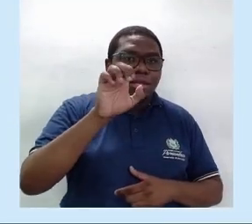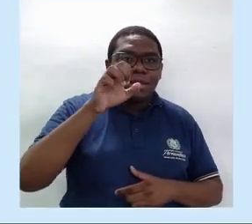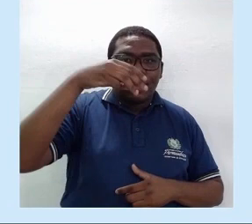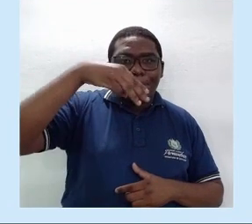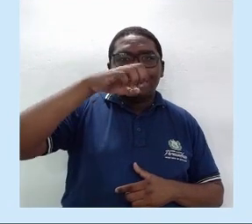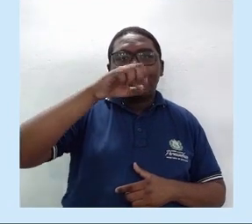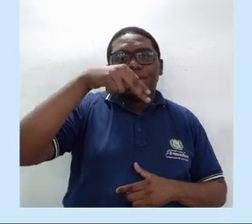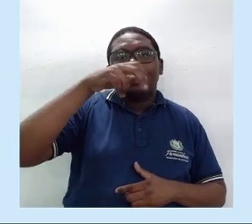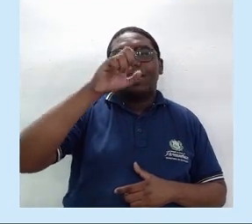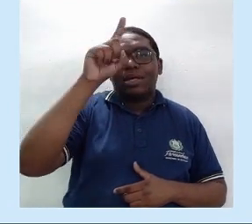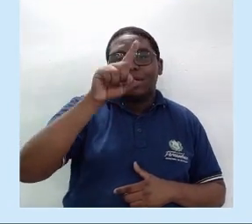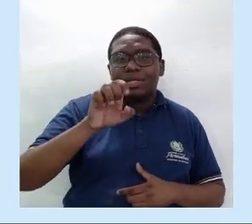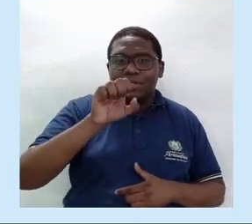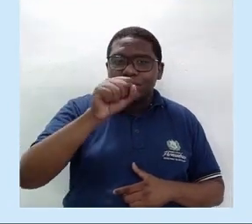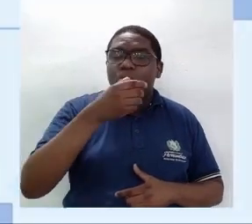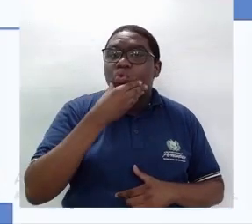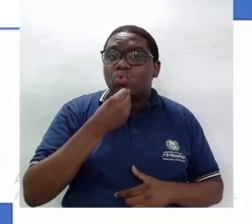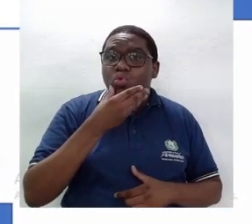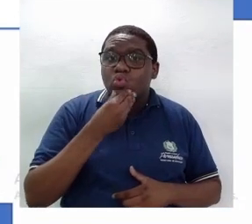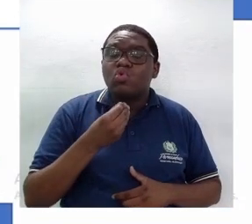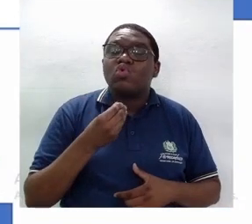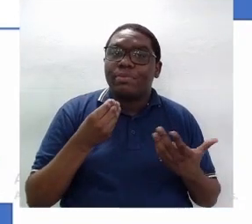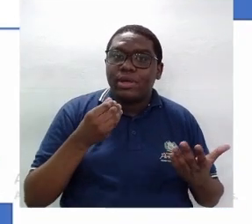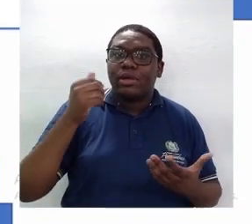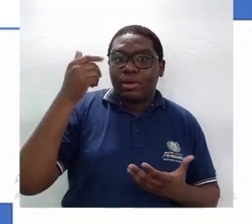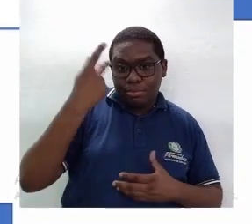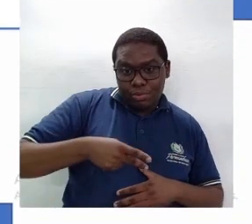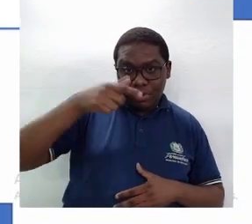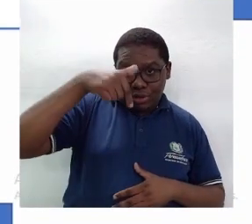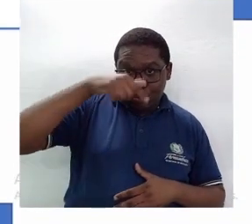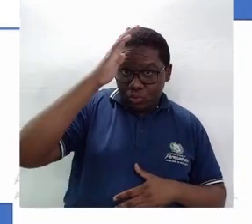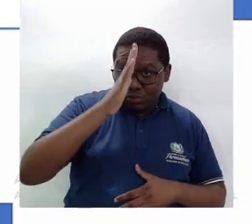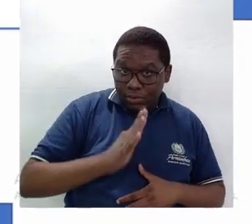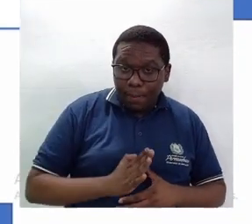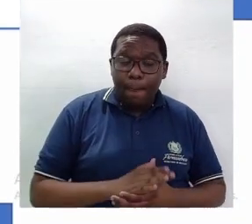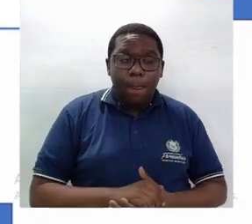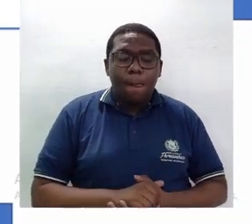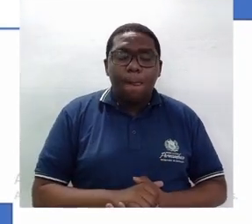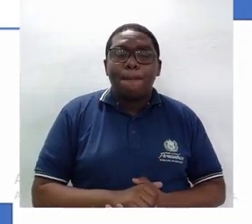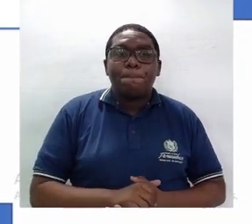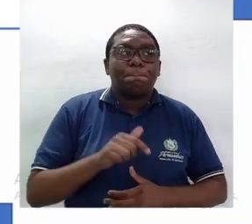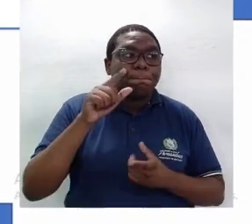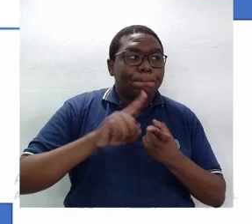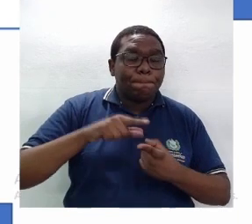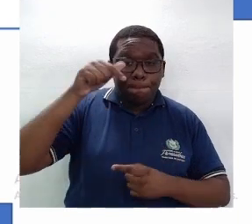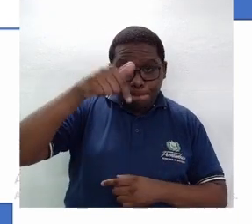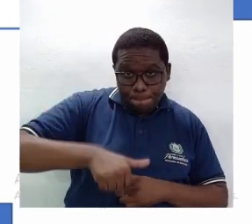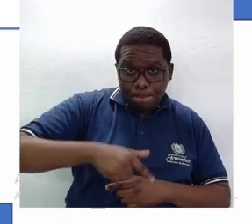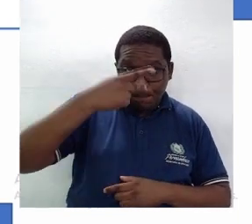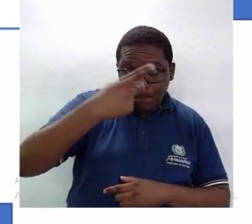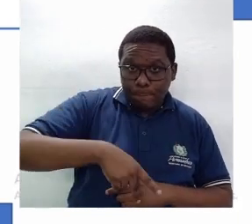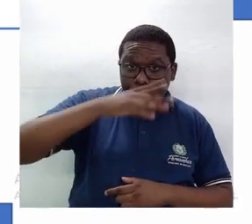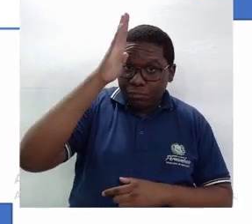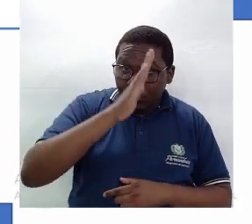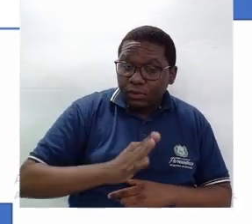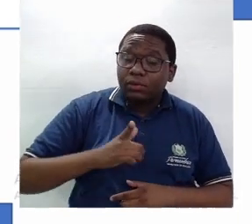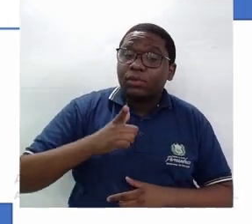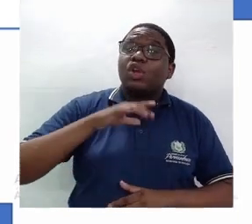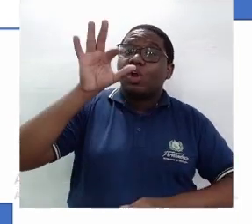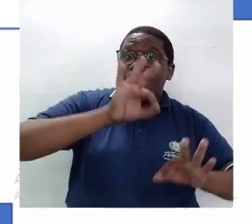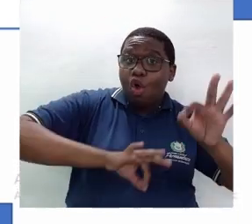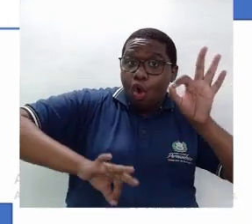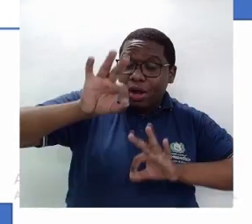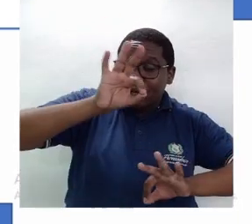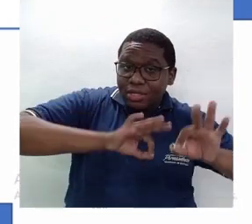de Menezes, considerado o Kardec brasileiro. E aqui, no Brasil, as organizações